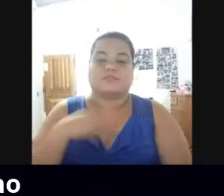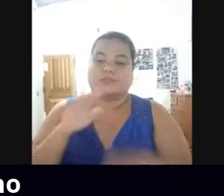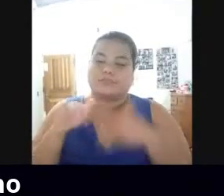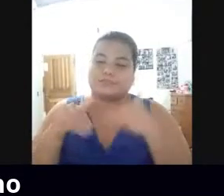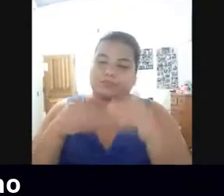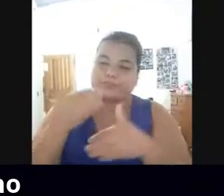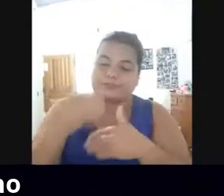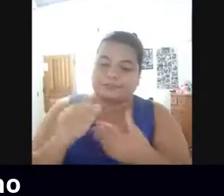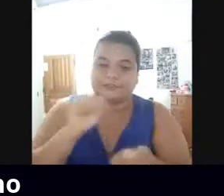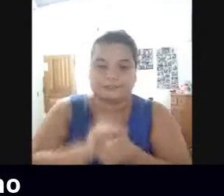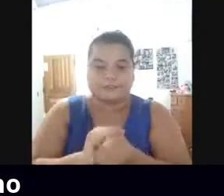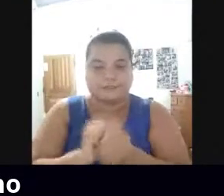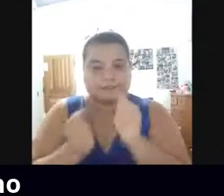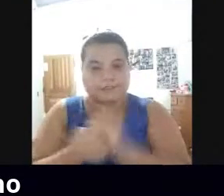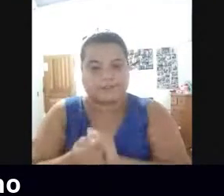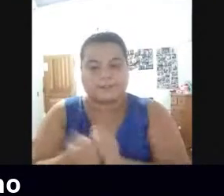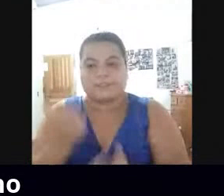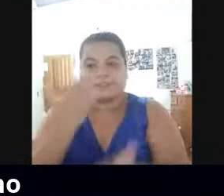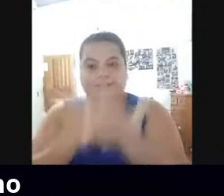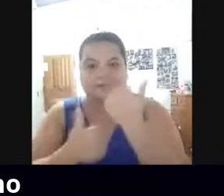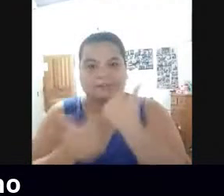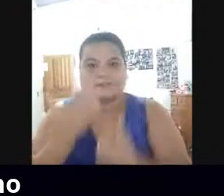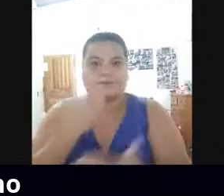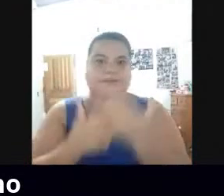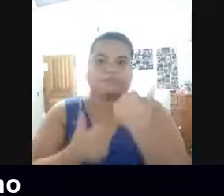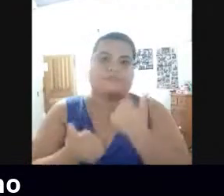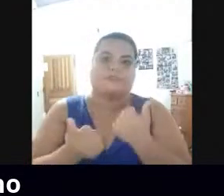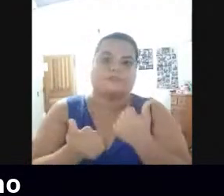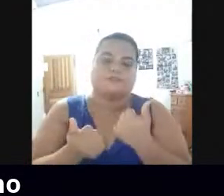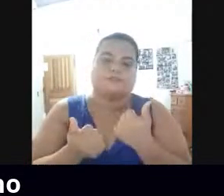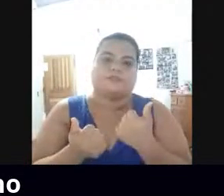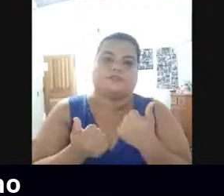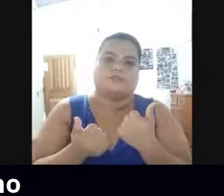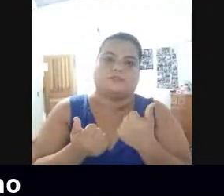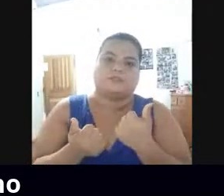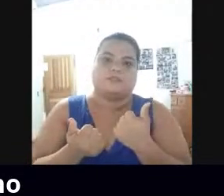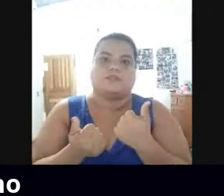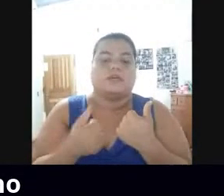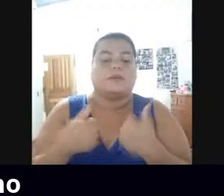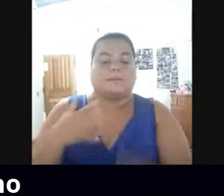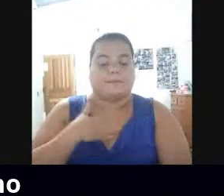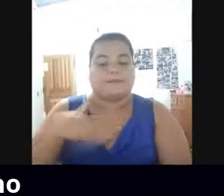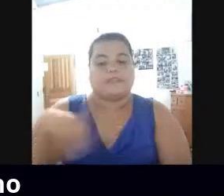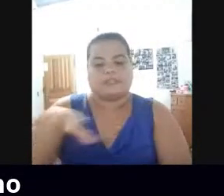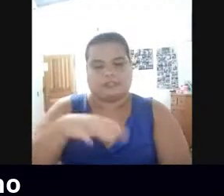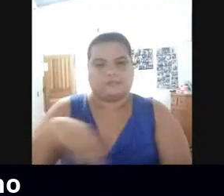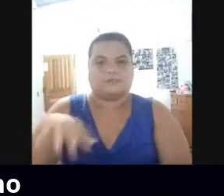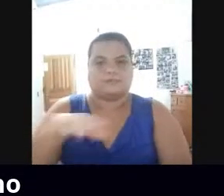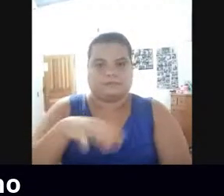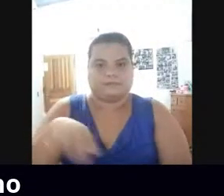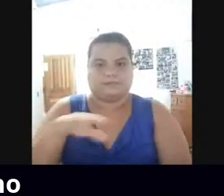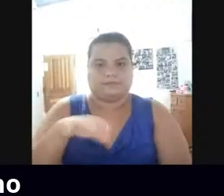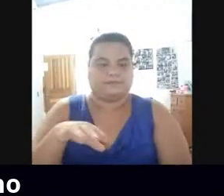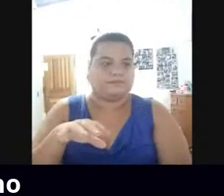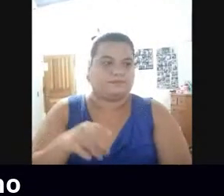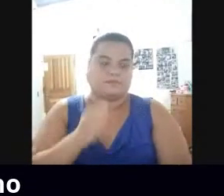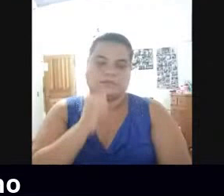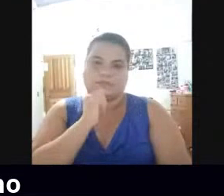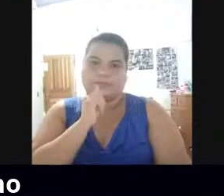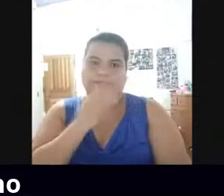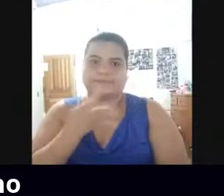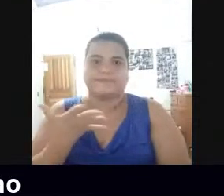faz com os alimentos, que eu entro muito aí nessa linha, eu trabalho muito nessa linha de dessensibilização. Então, por exemplo, eu vou dar só um exemplo,